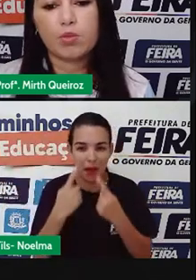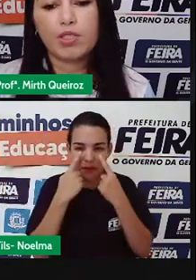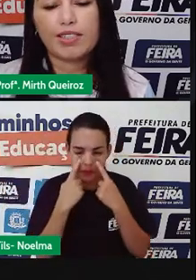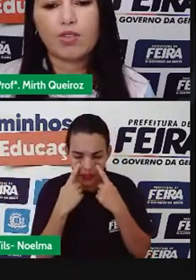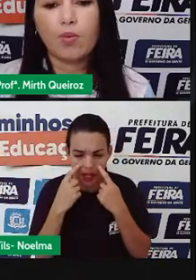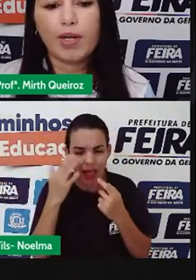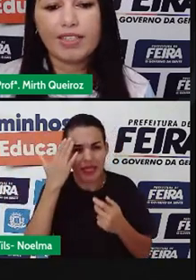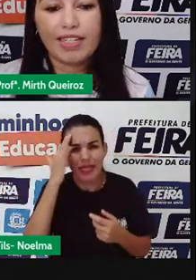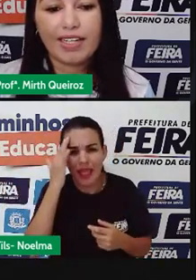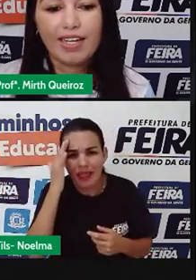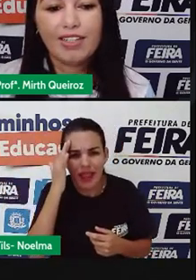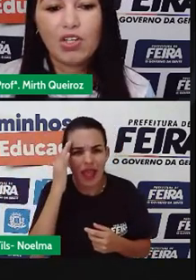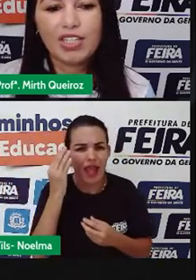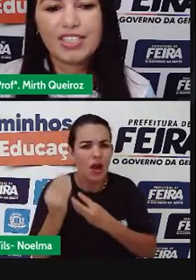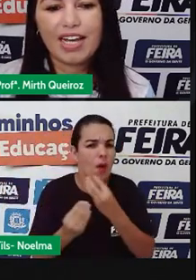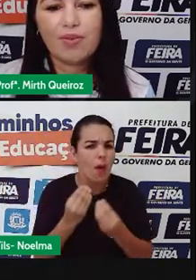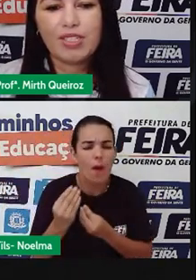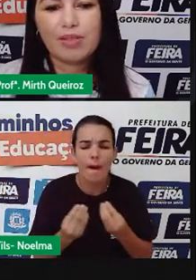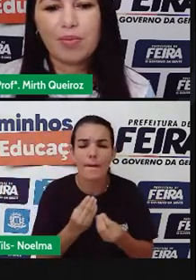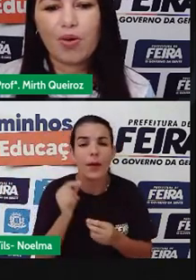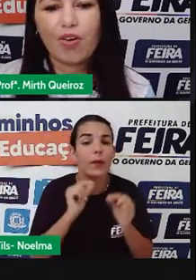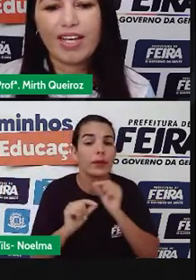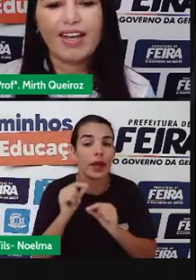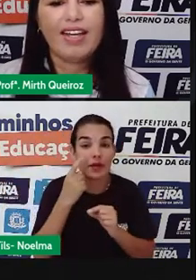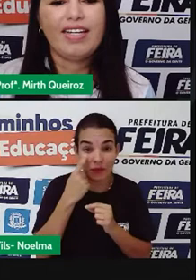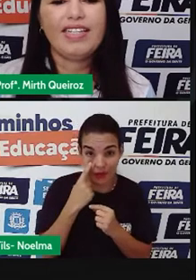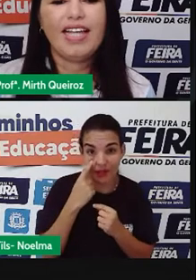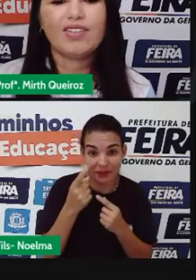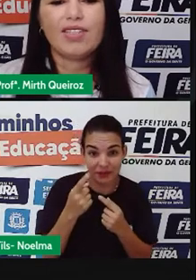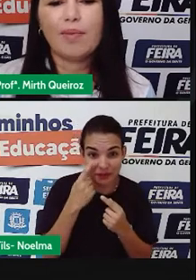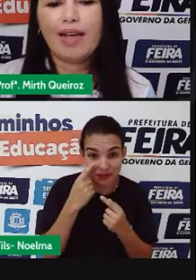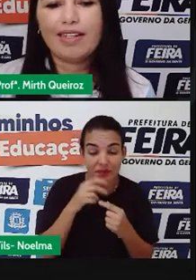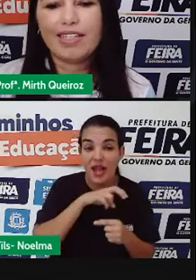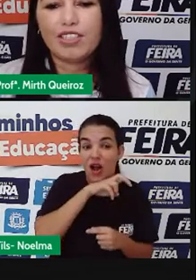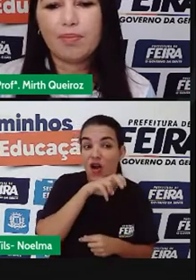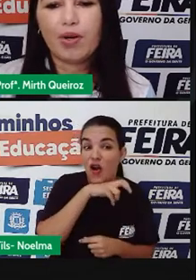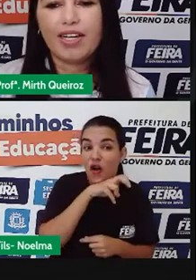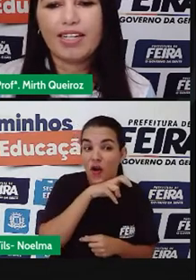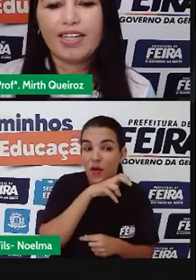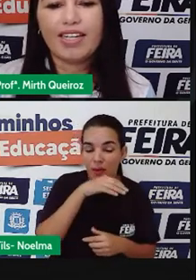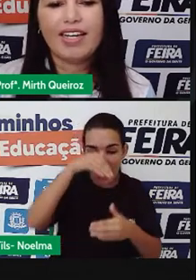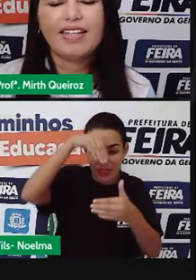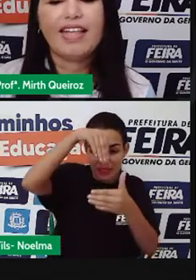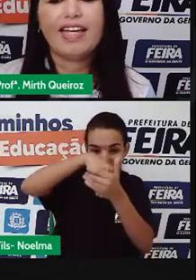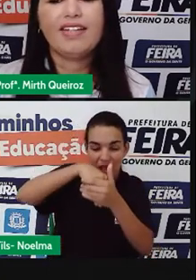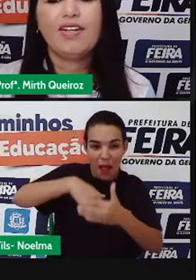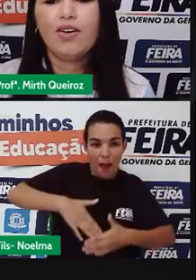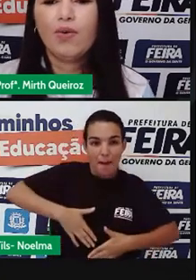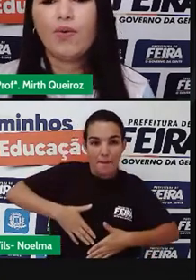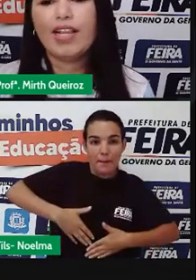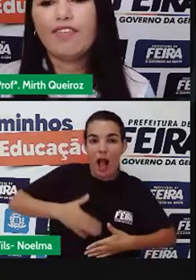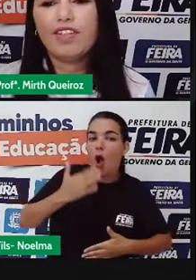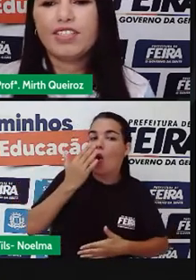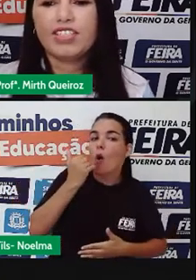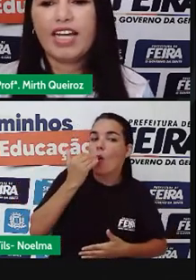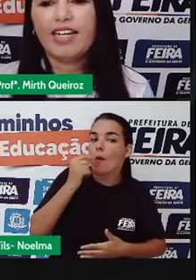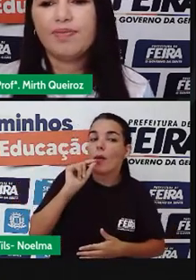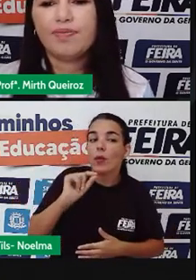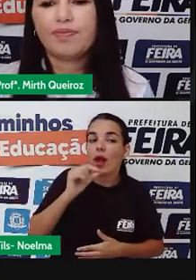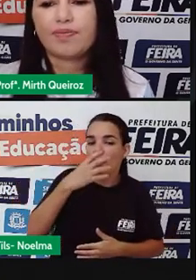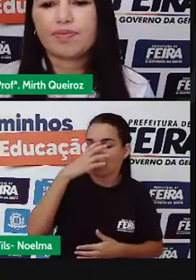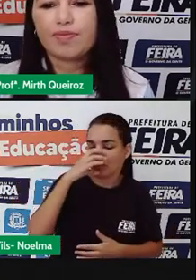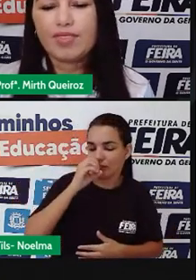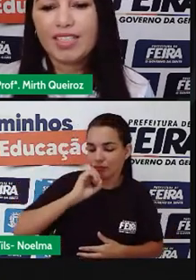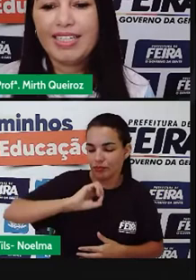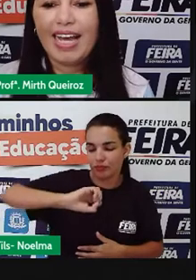que as pessoas pudessem compreender. Note que é uma jibóia e dentro da barreira da jibóia aqui tem o elefante, né?